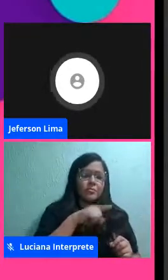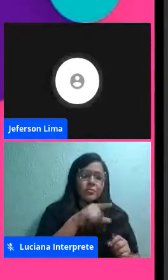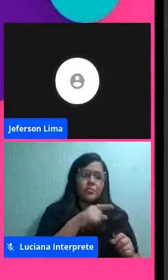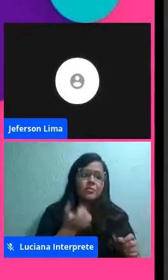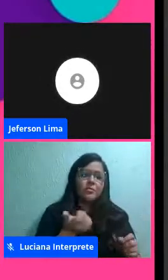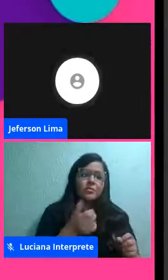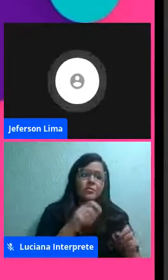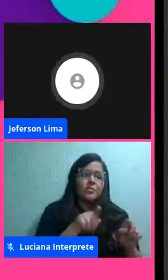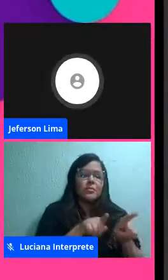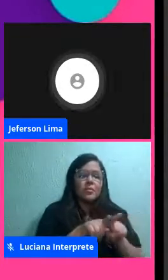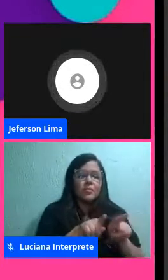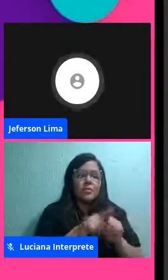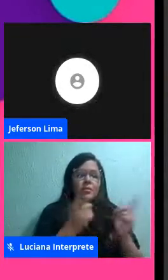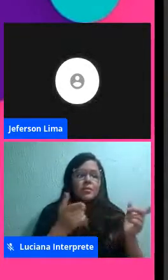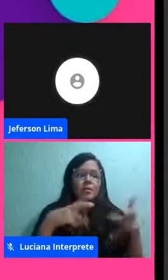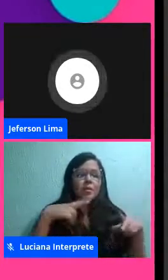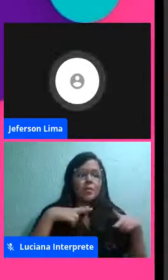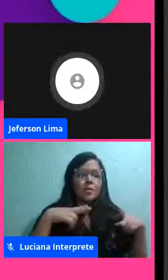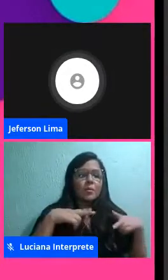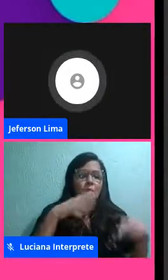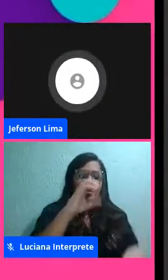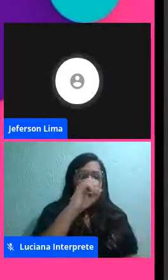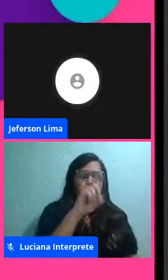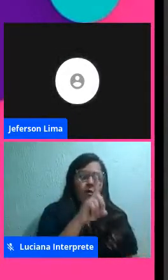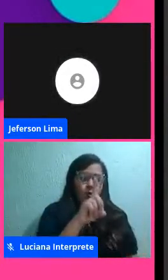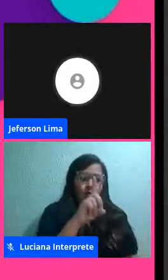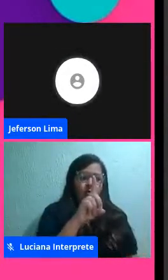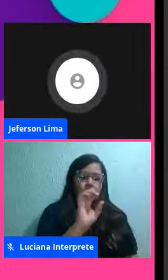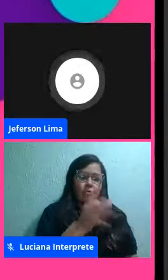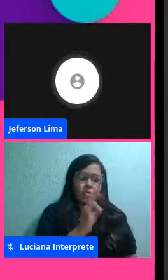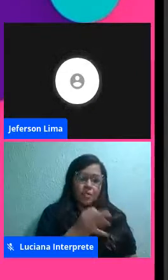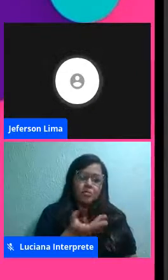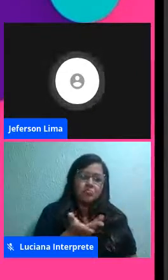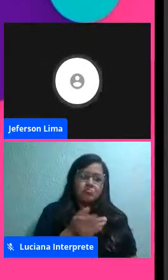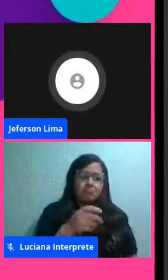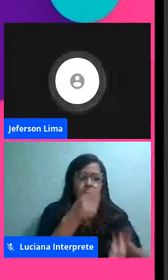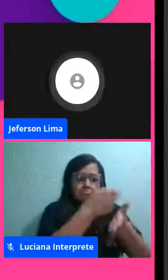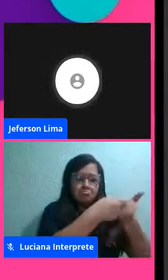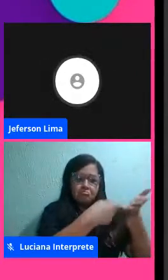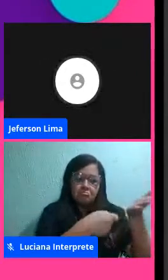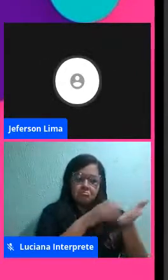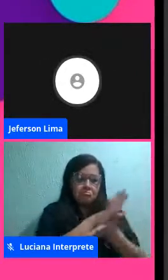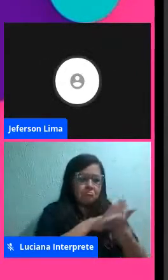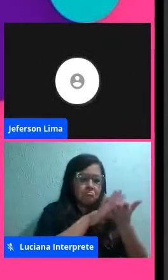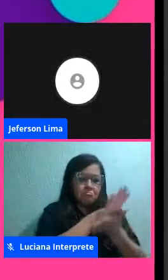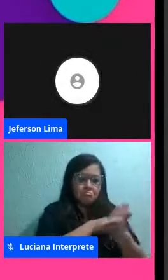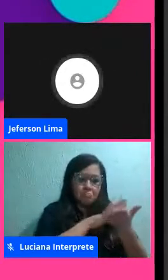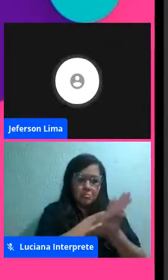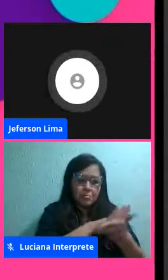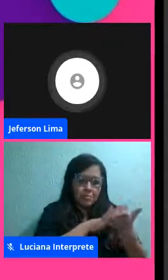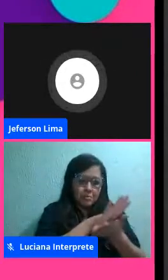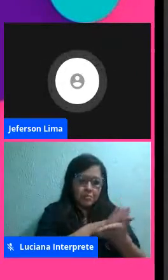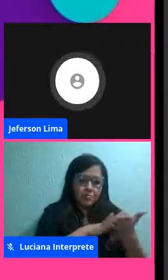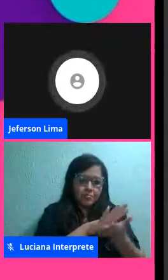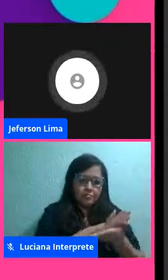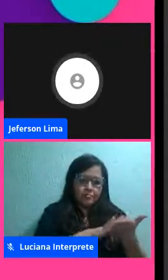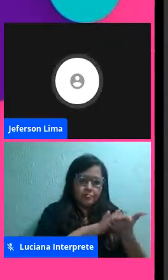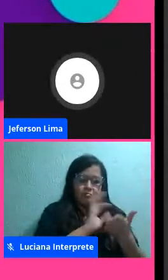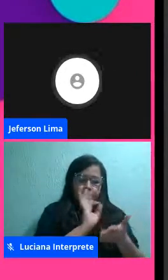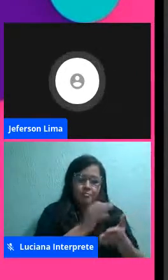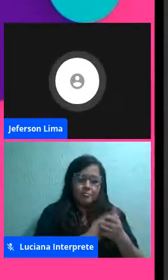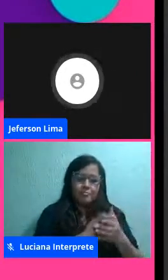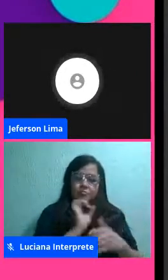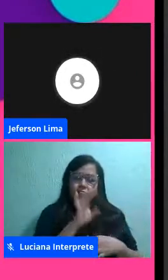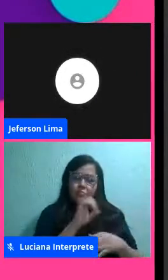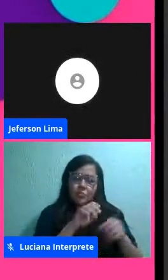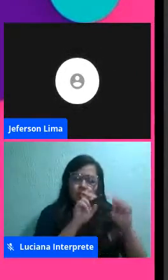código aqui. Nosso código, por enquanto, não tem nada escrito. Ele tem só um placeholderzinho aqui bonitinho. Mas esse placeholder aqui já é suficiente